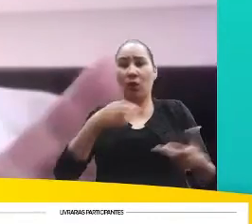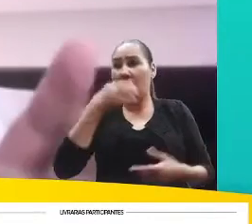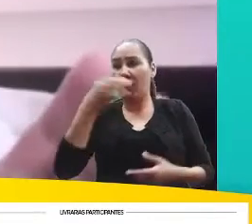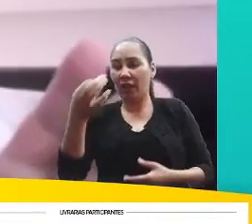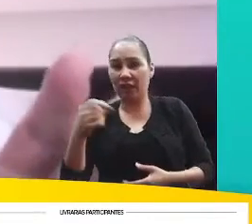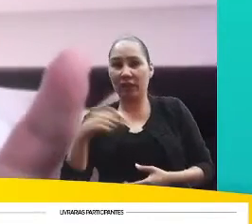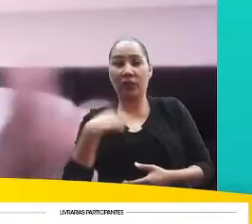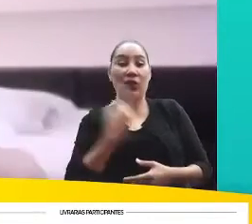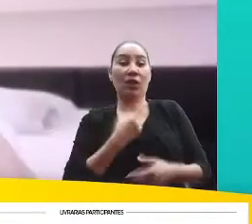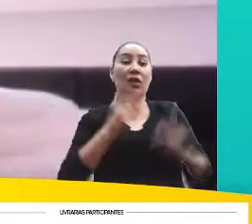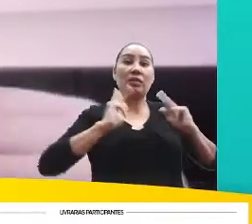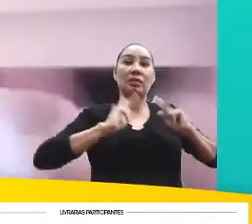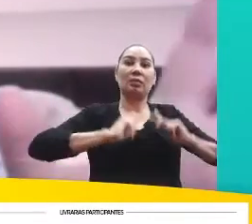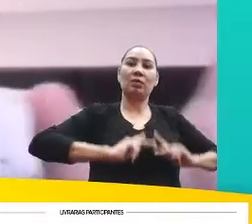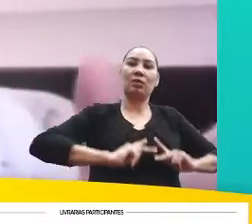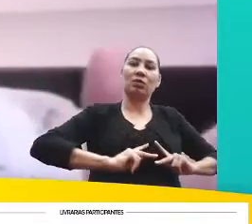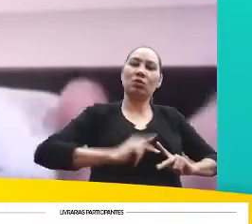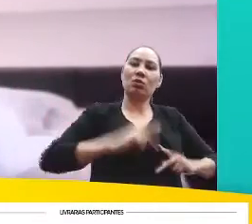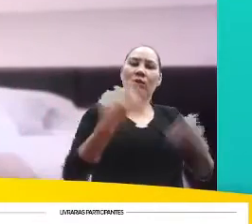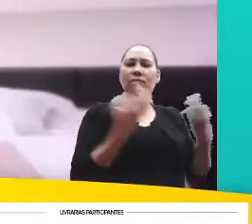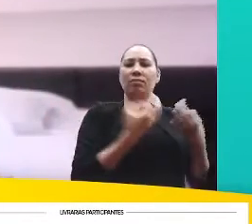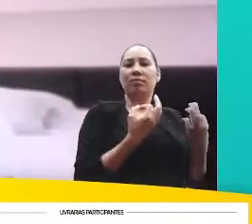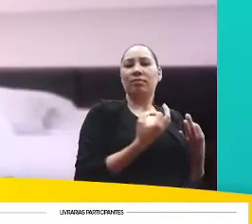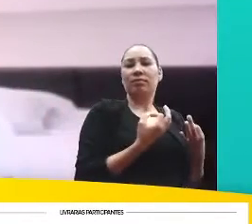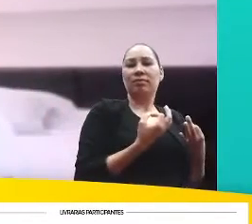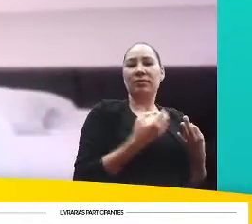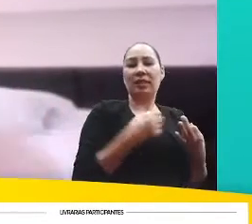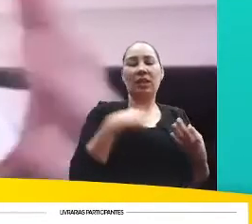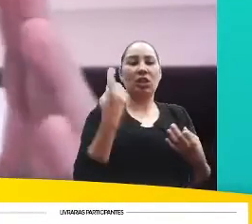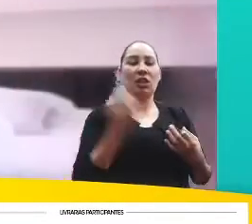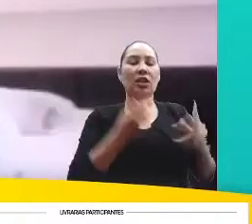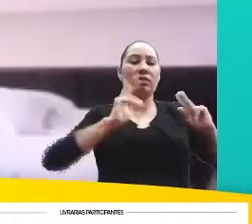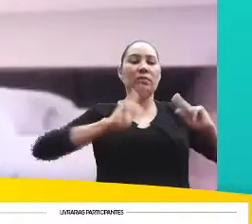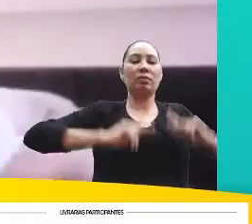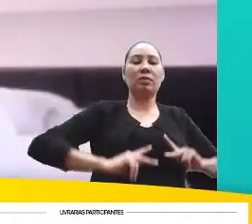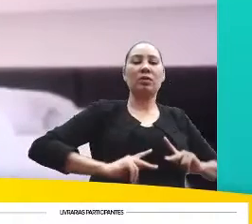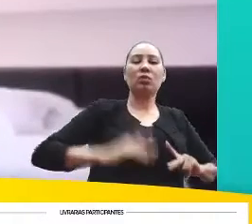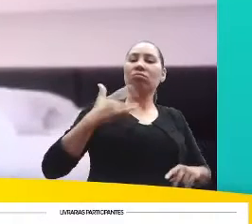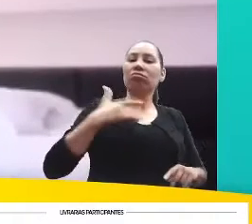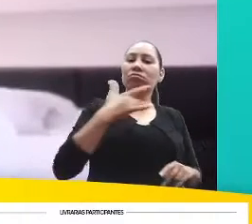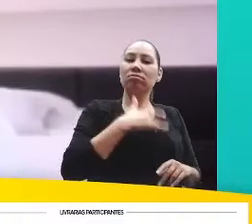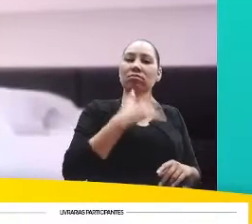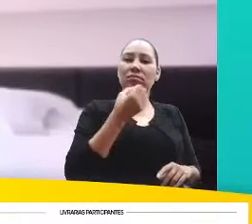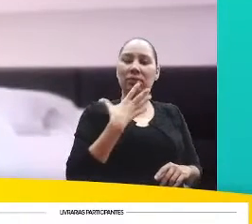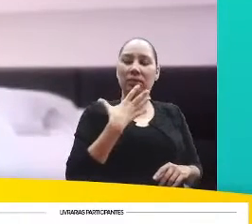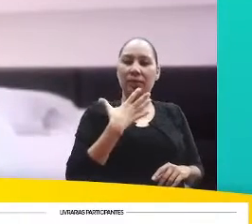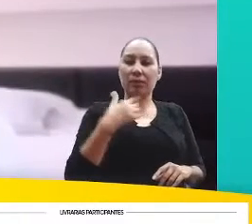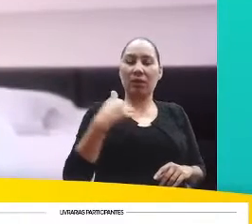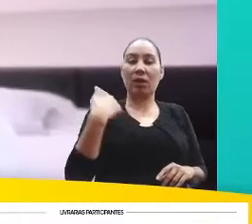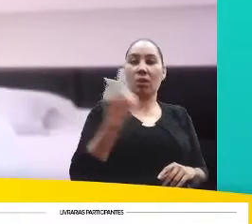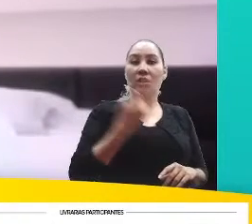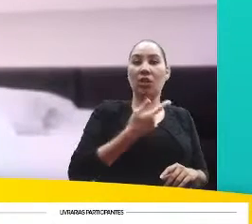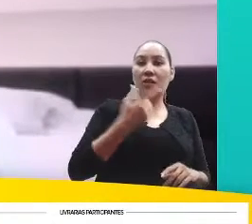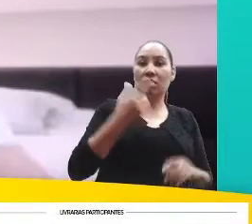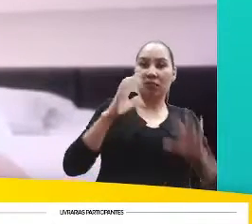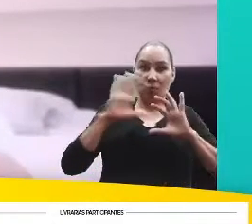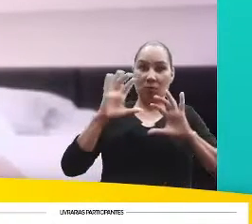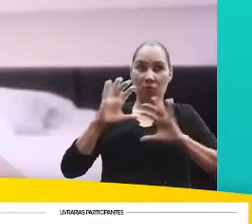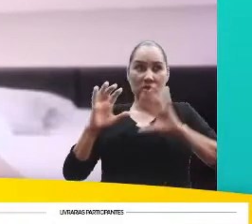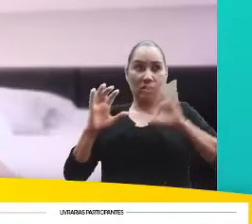nós somos pessoas perfeitas. Nós somos pessoas santas. E aí nós vamos para um céu, ficar